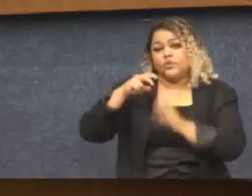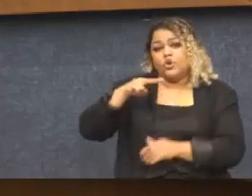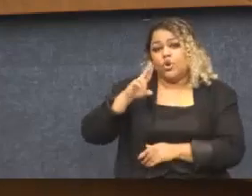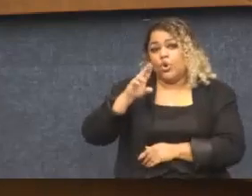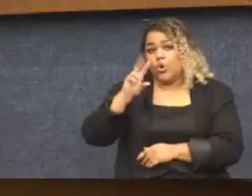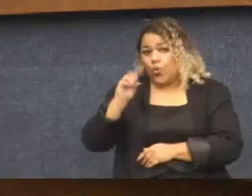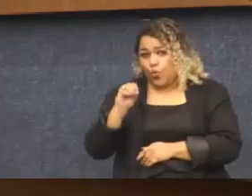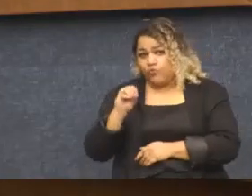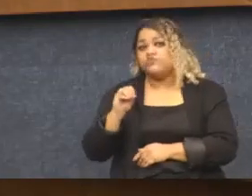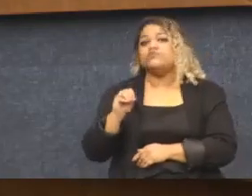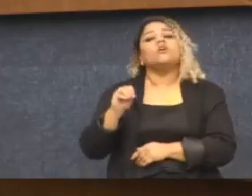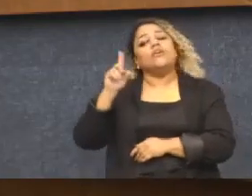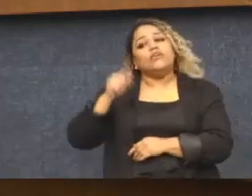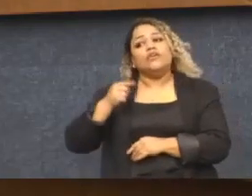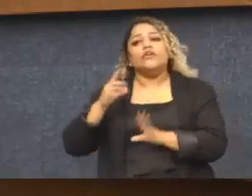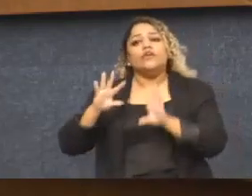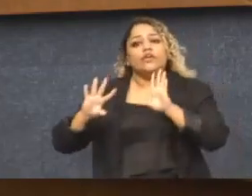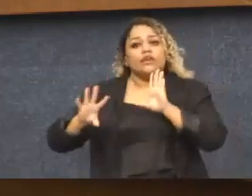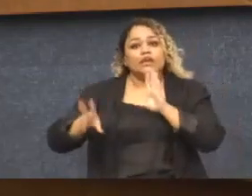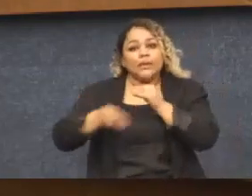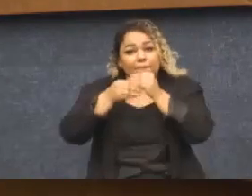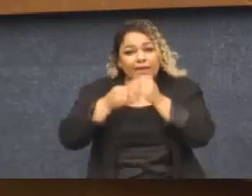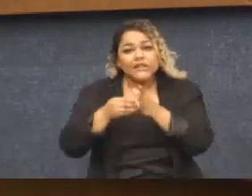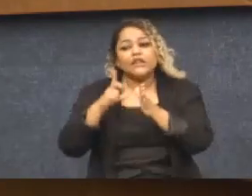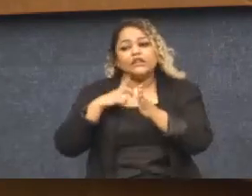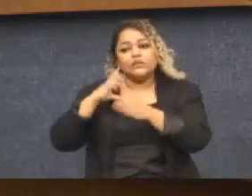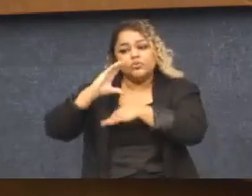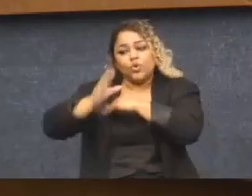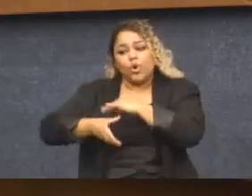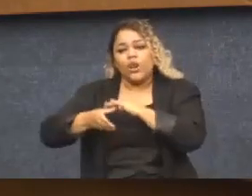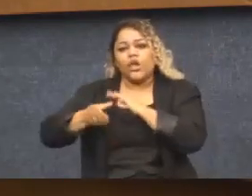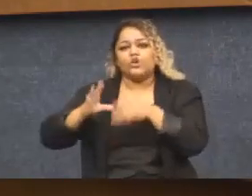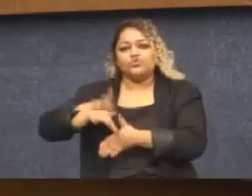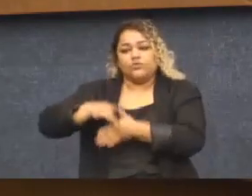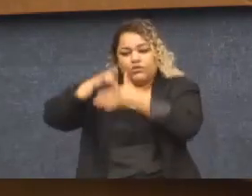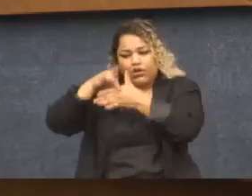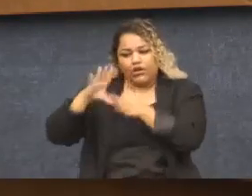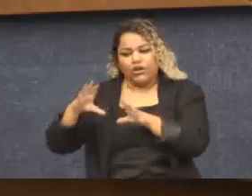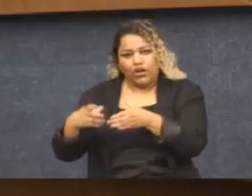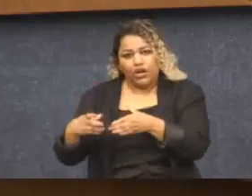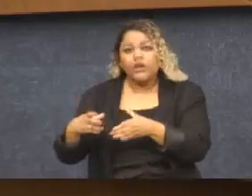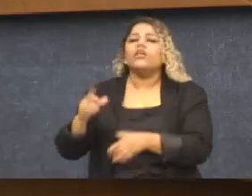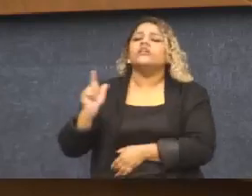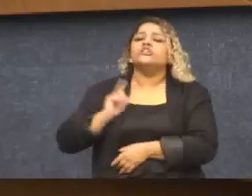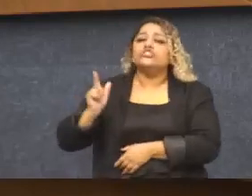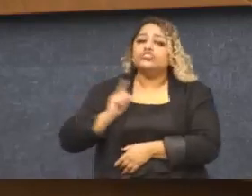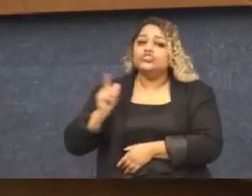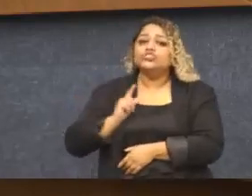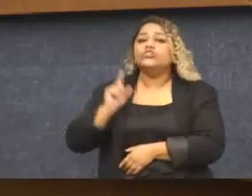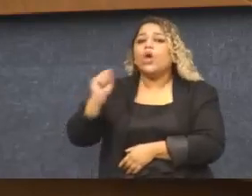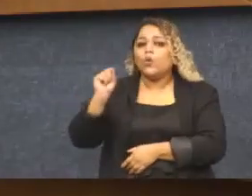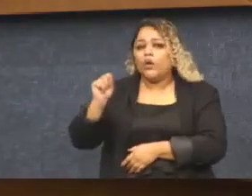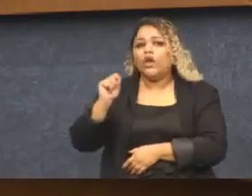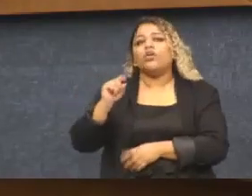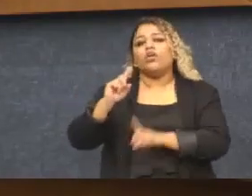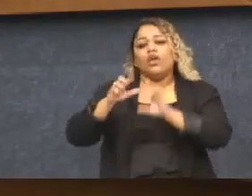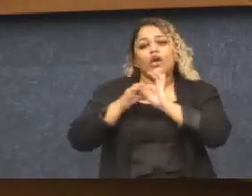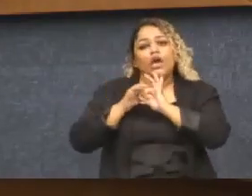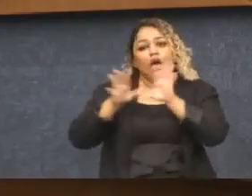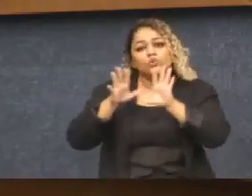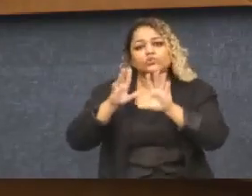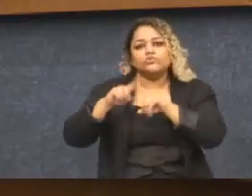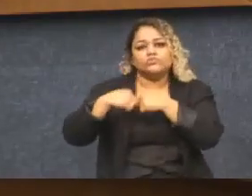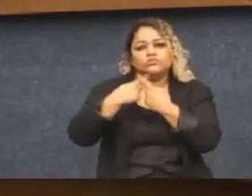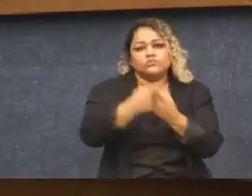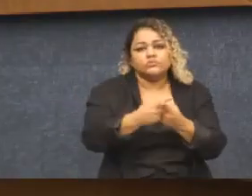inclusive, consideradas na emenda do Colégio de Líderes, davam a toada para a autorização do empréstimo para que fosse contraído